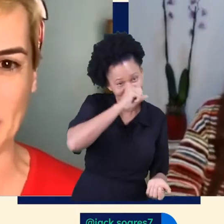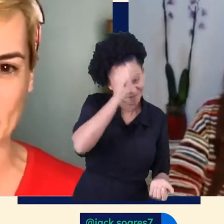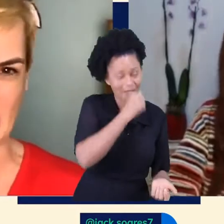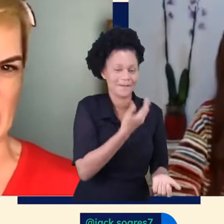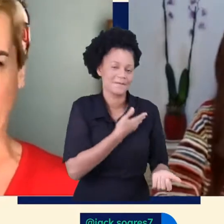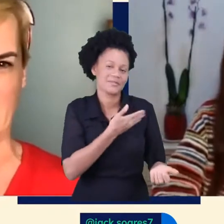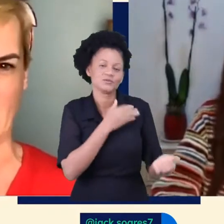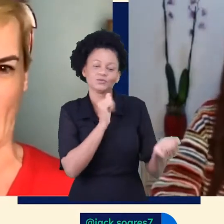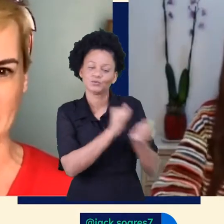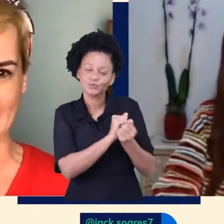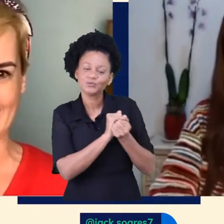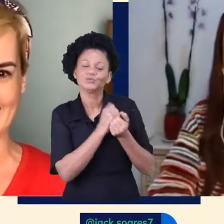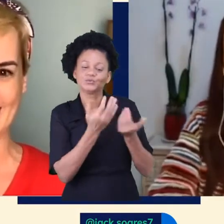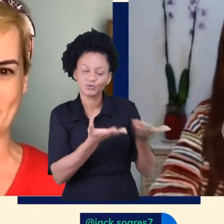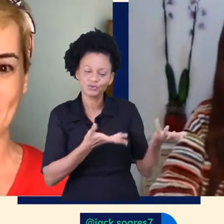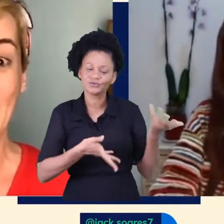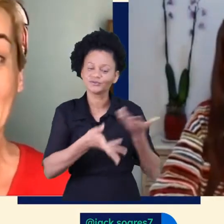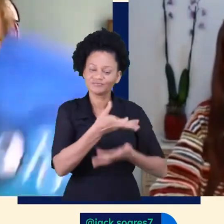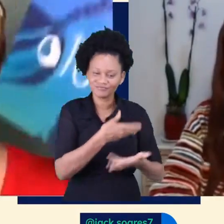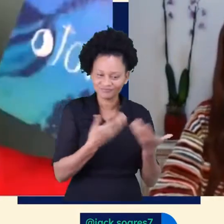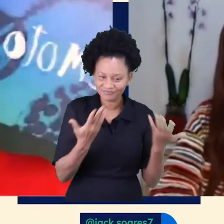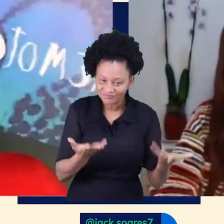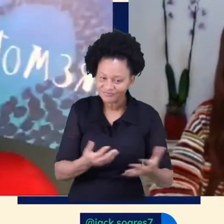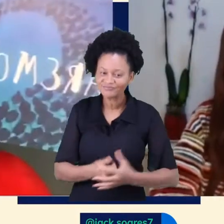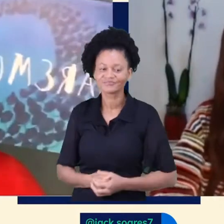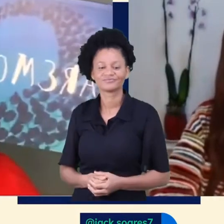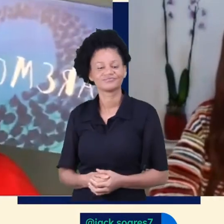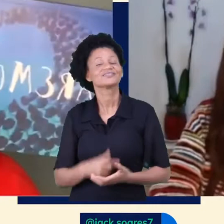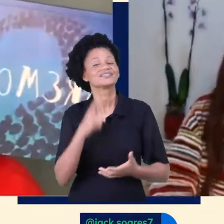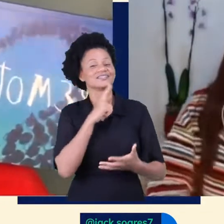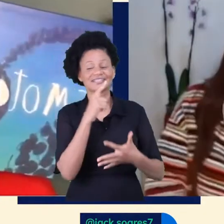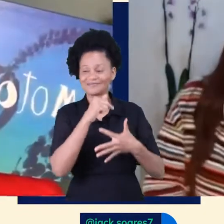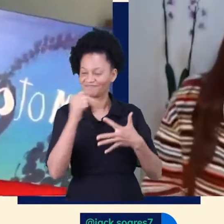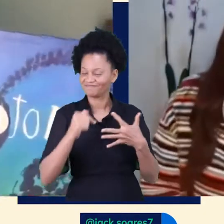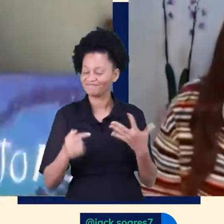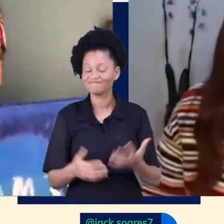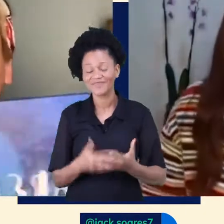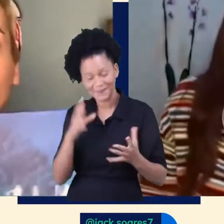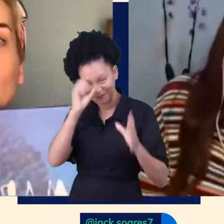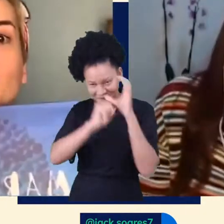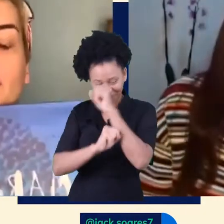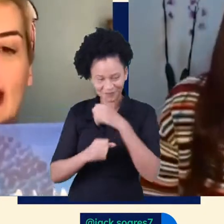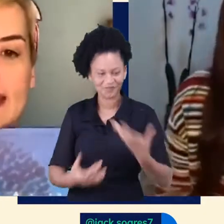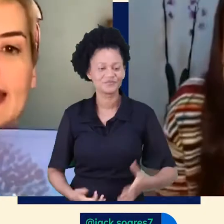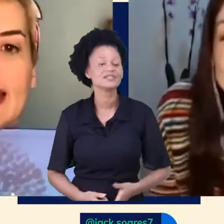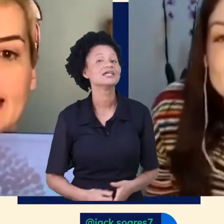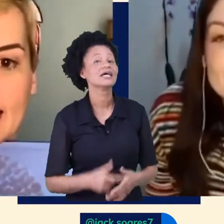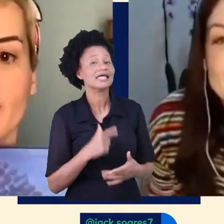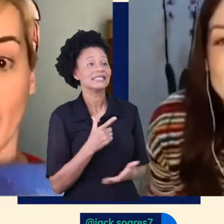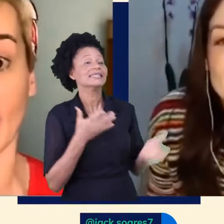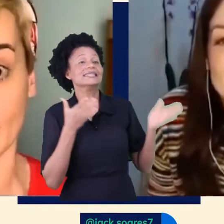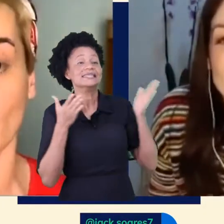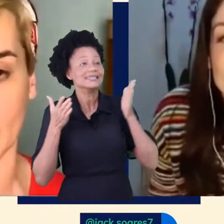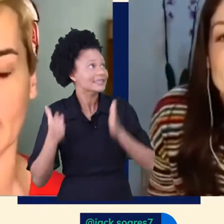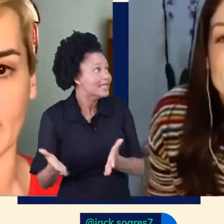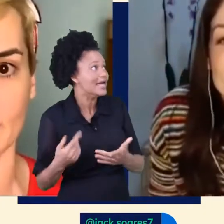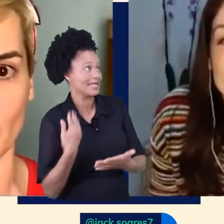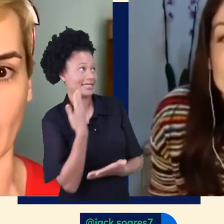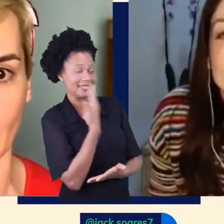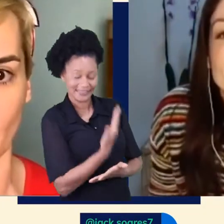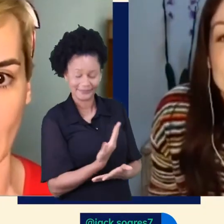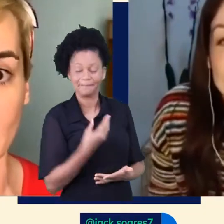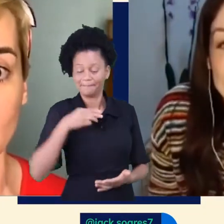Nós aprendemos muita coisa que outras. E esse livro, Maremoto, ele é super bonito. Esse aqui é